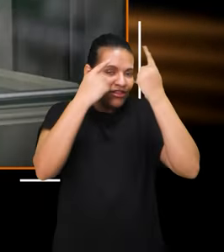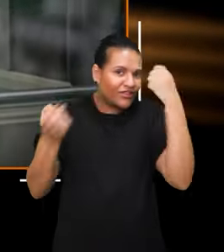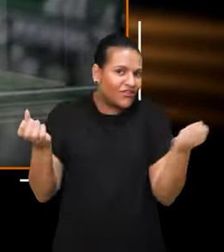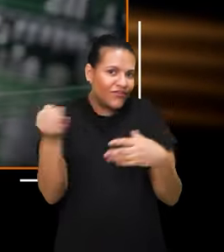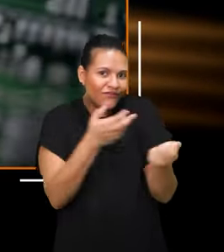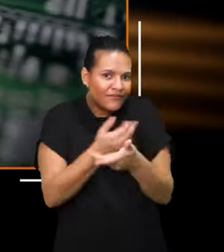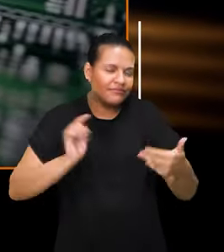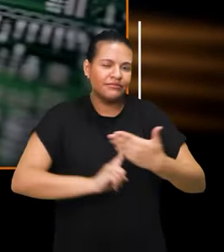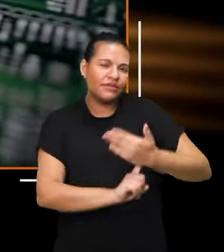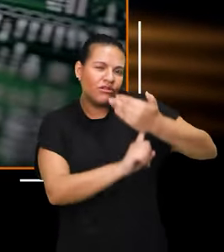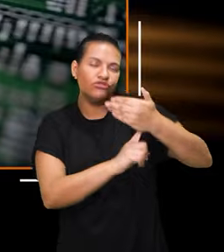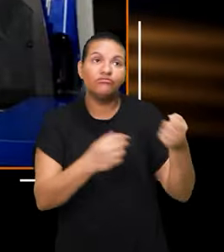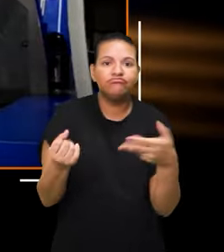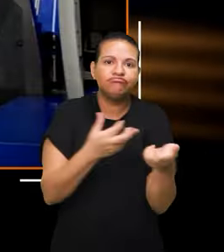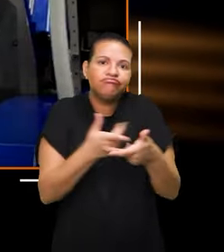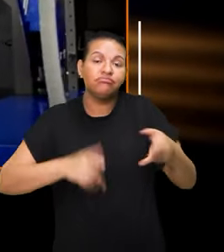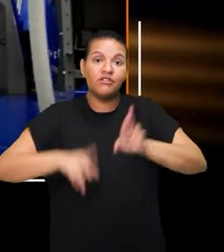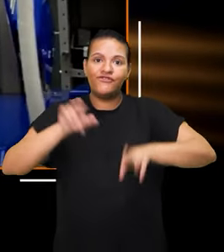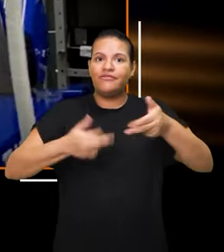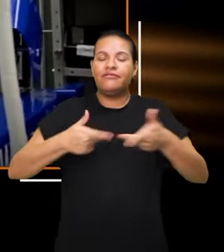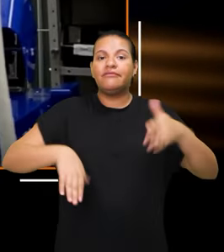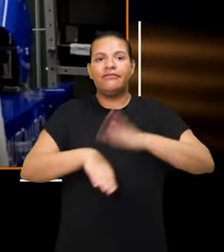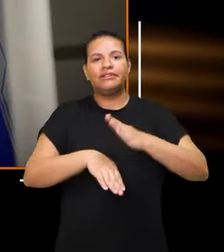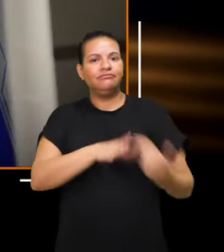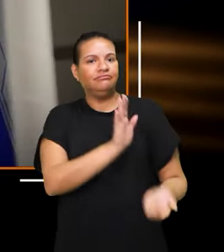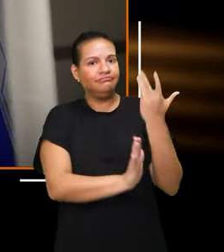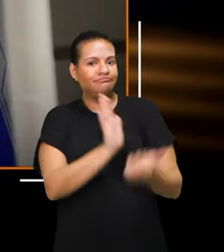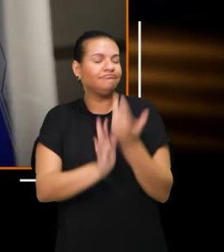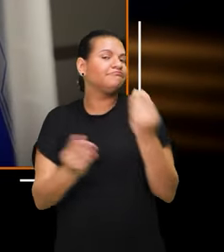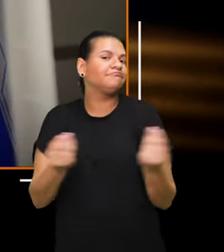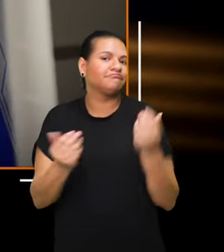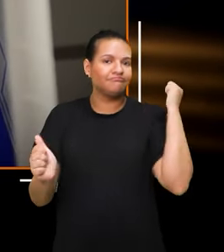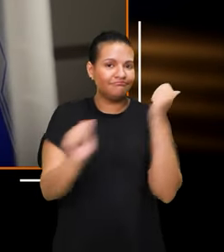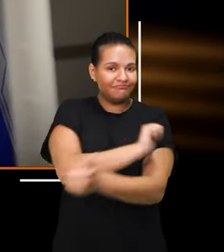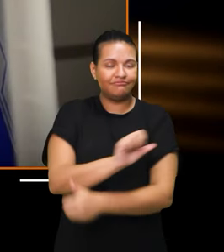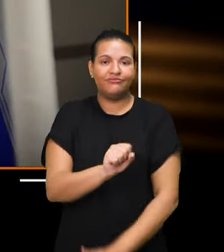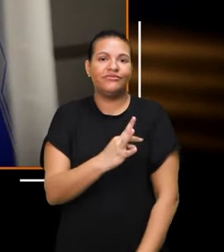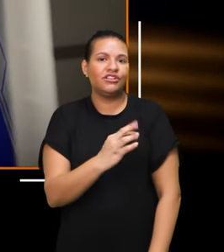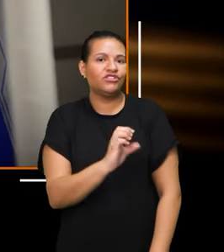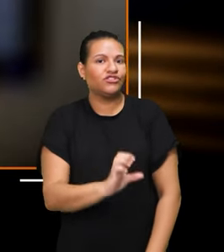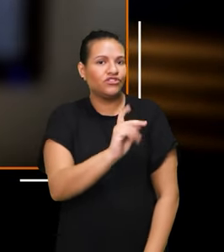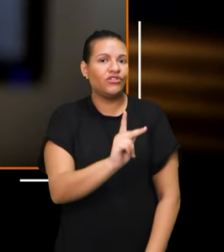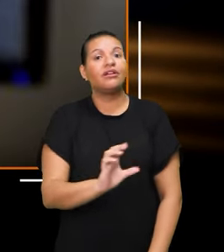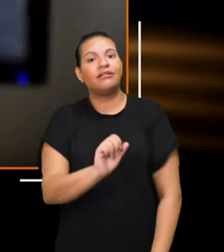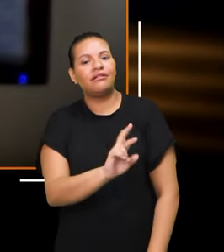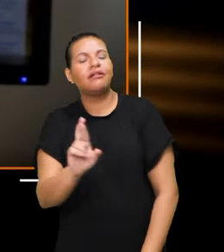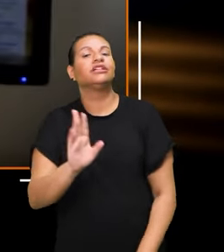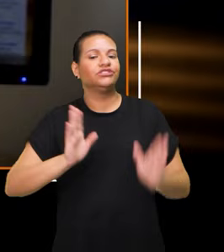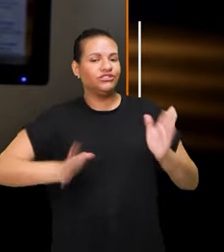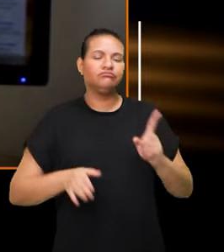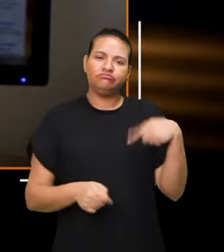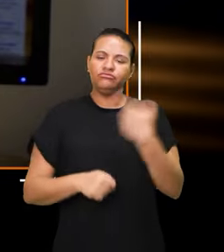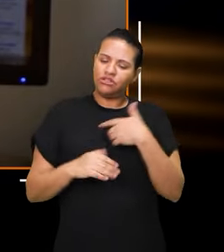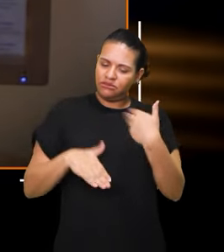é de inovação é de tecnologia é de novidade é de usar a última tecnologia de fazer coisas diferentes e exatamente como a stockar hoje